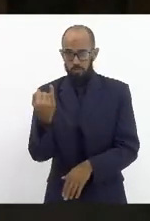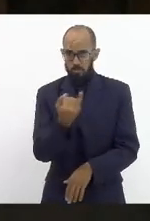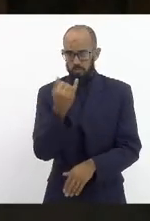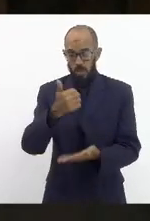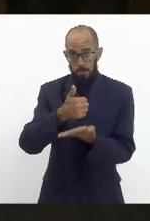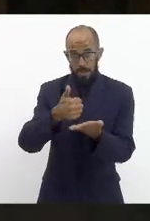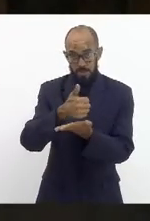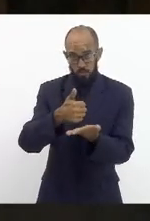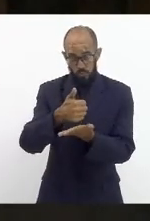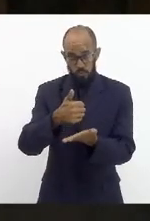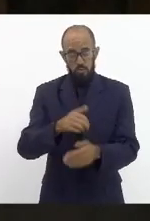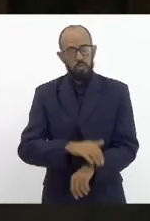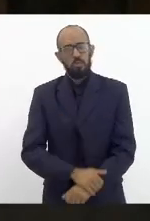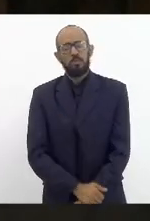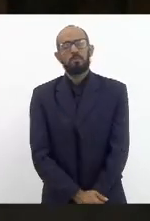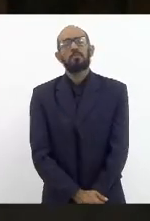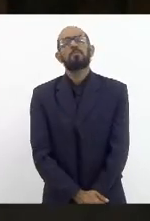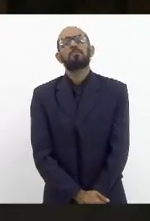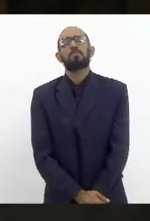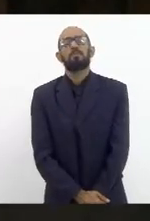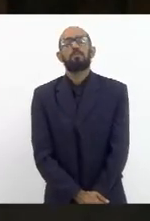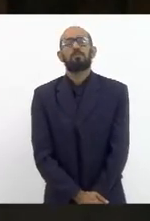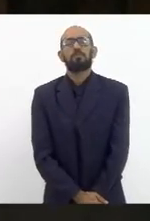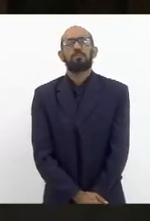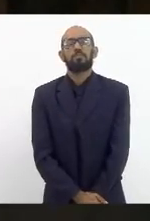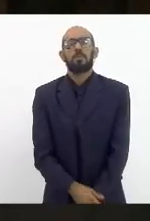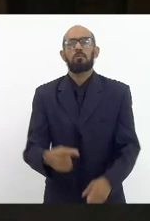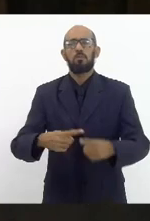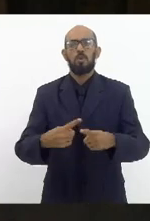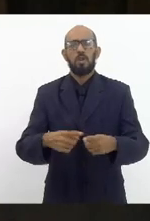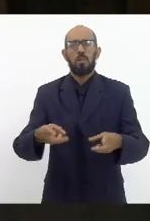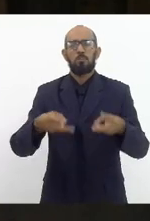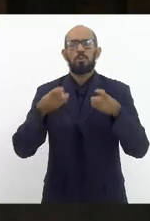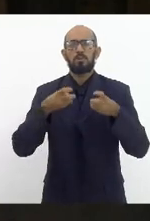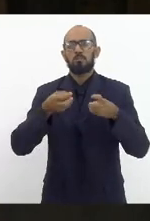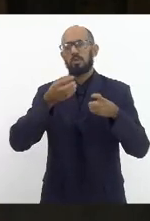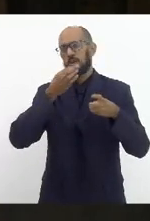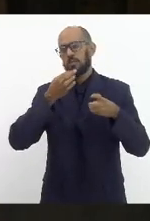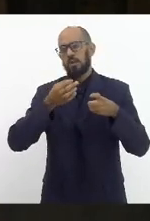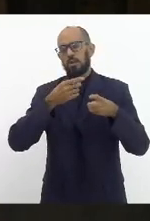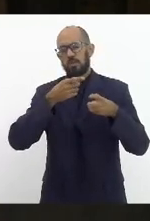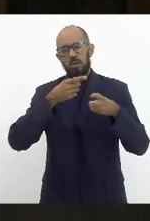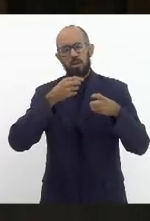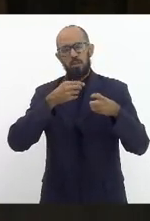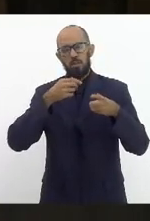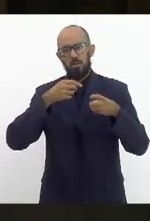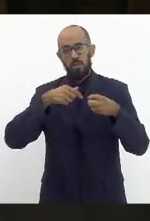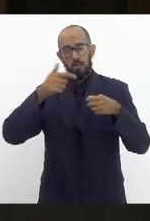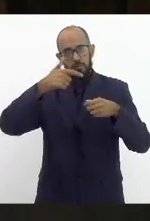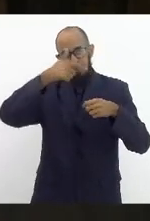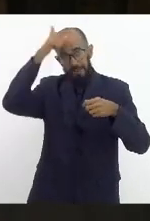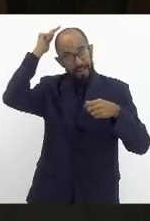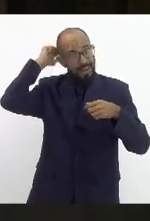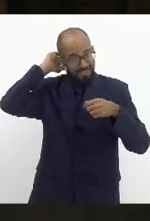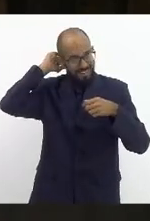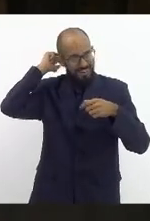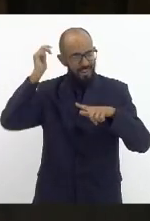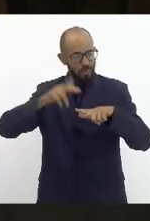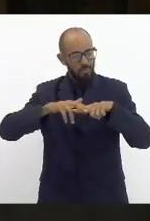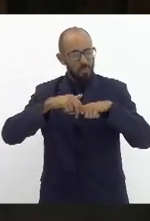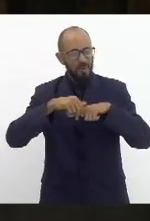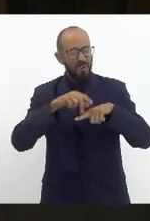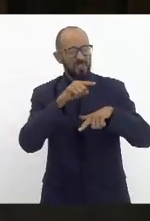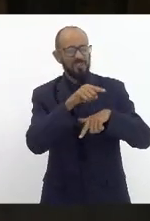fundamentais. Porque eu ouvi muito na minha... Me perdi o resto dos cabelos, viu? E com